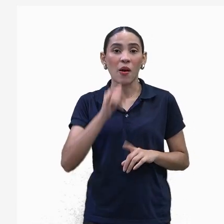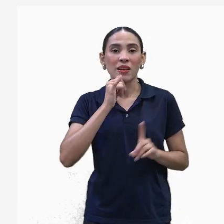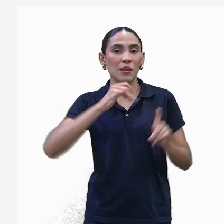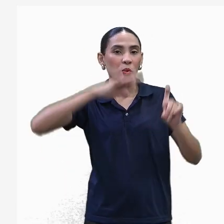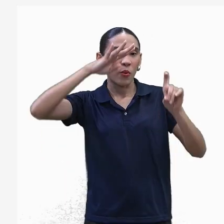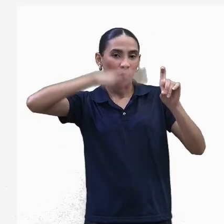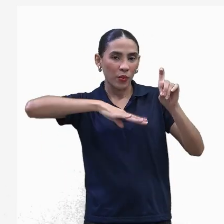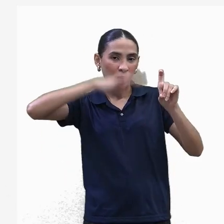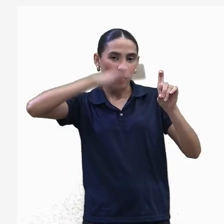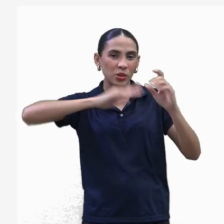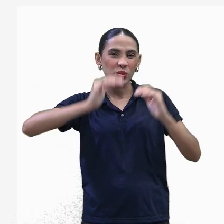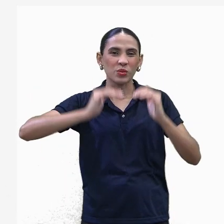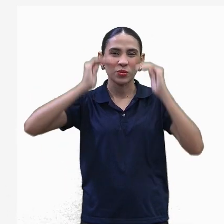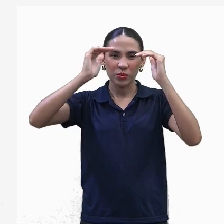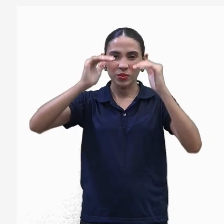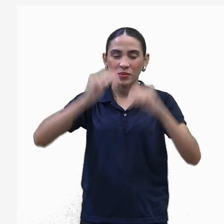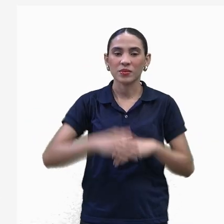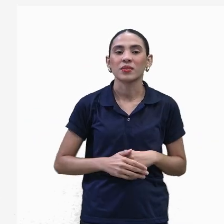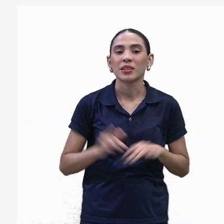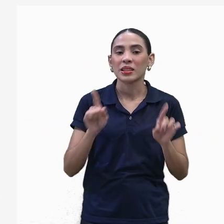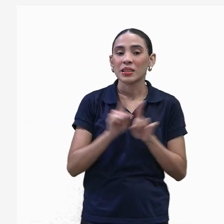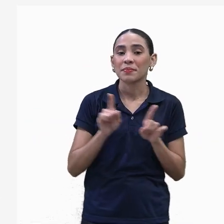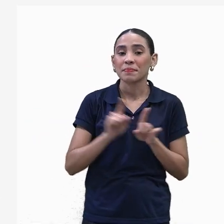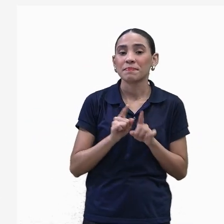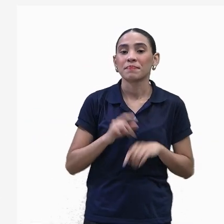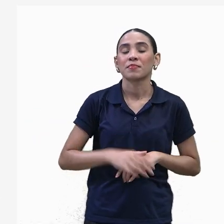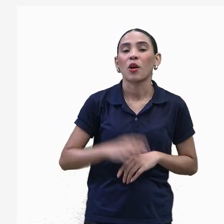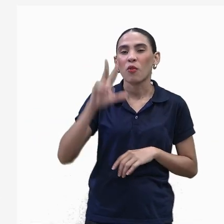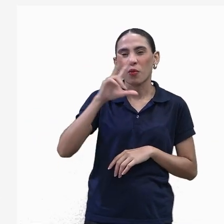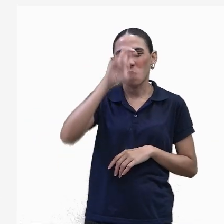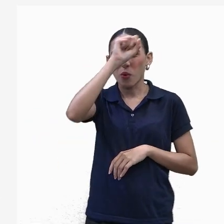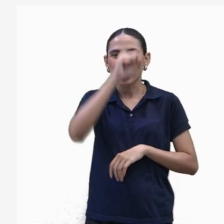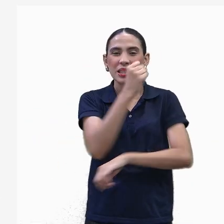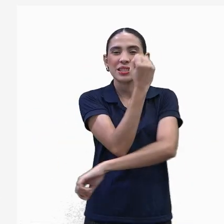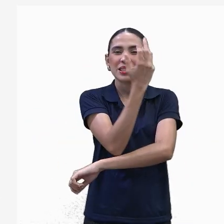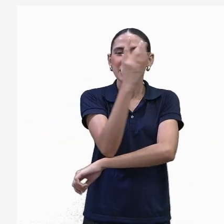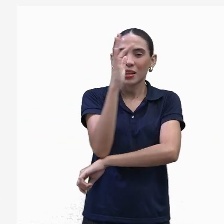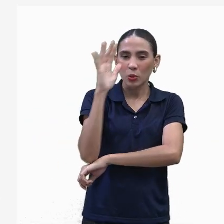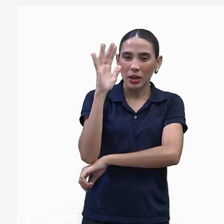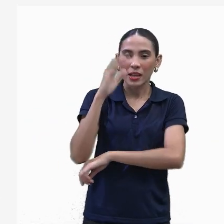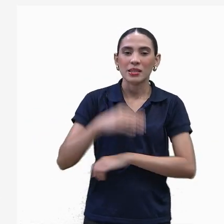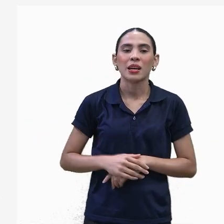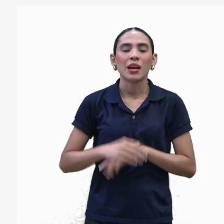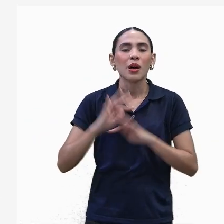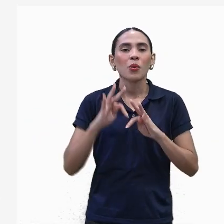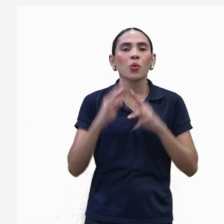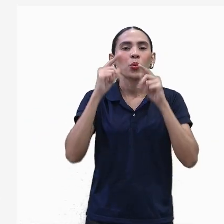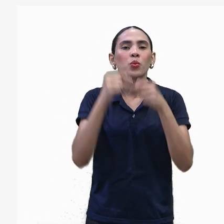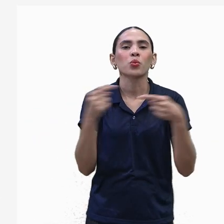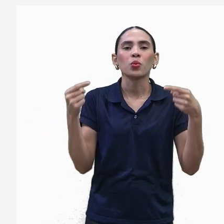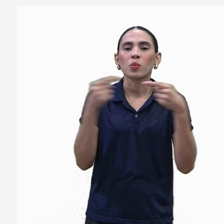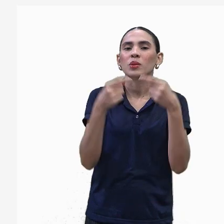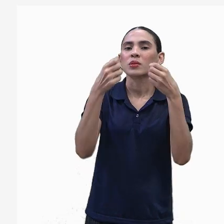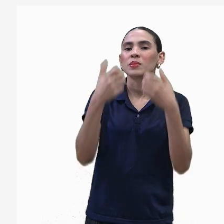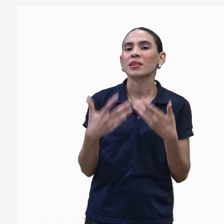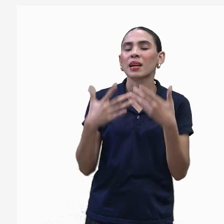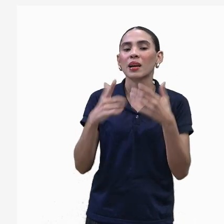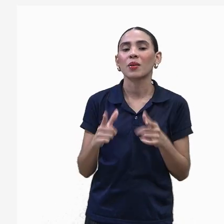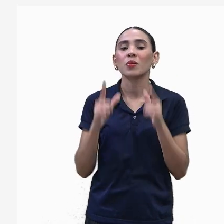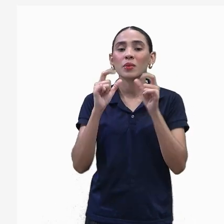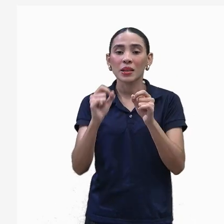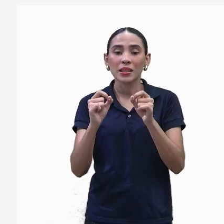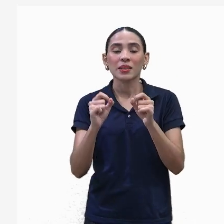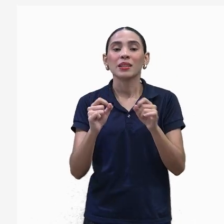Deuses, seres sobrenaturais, forças da natureza, Tudo isso para